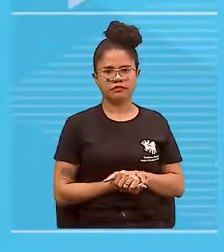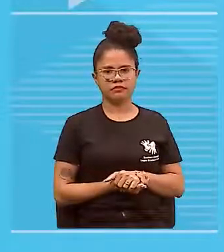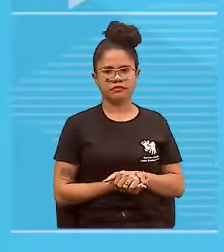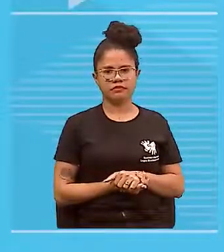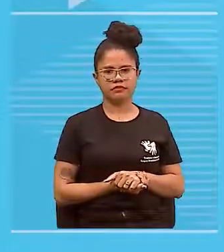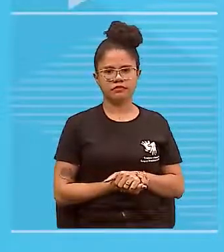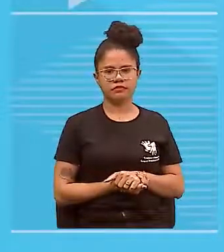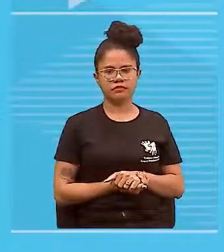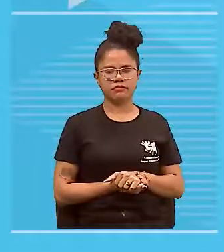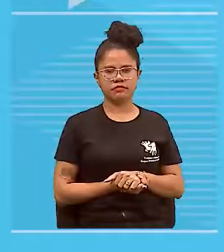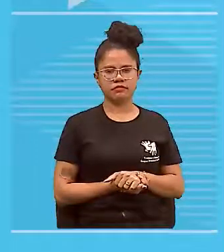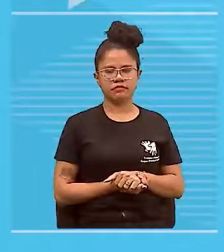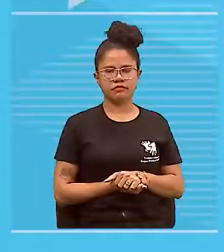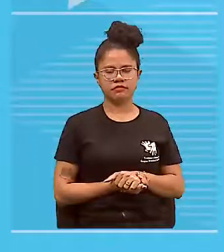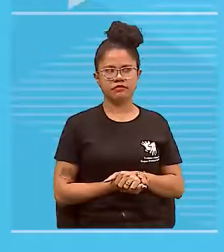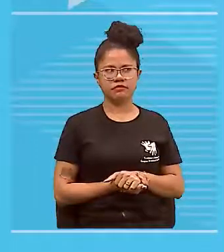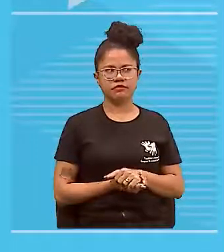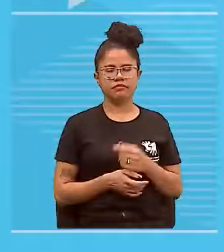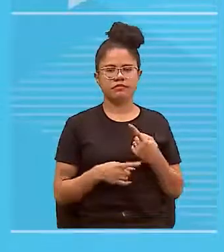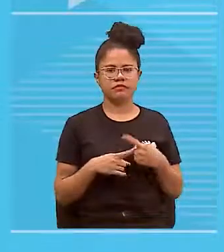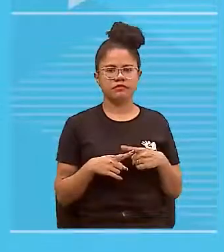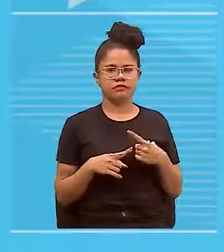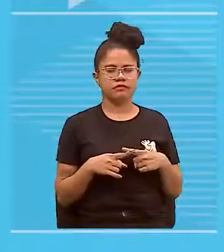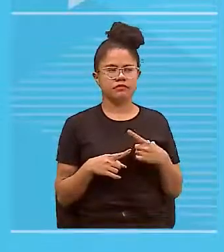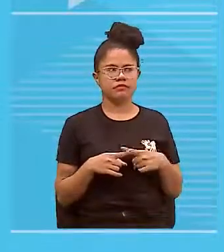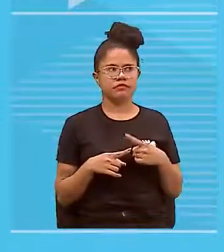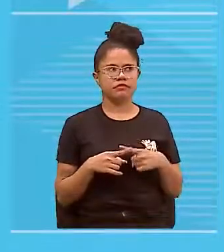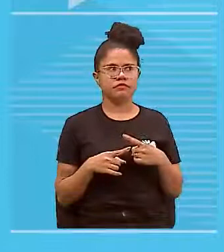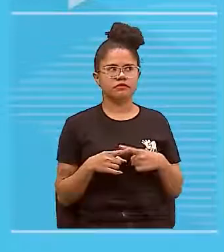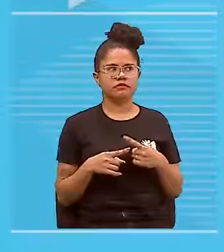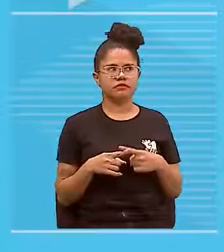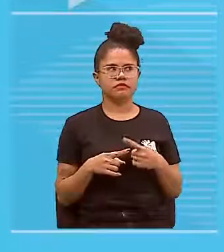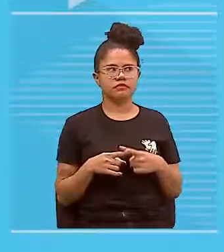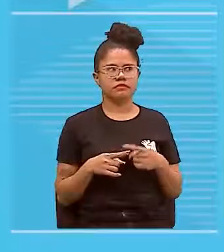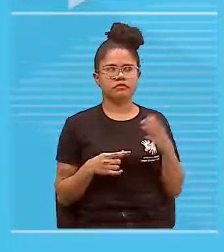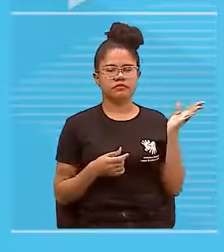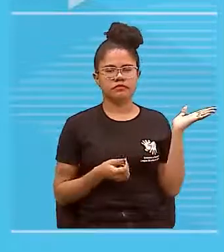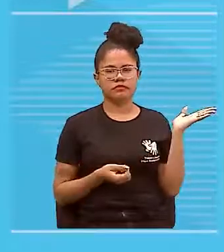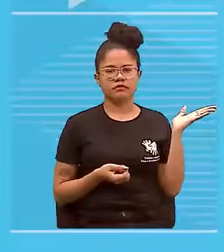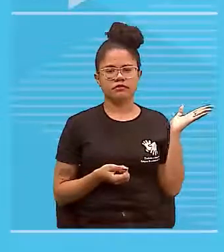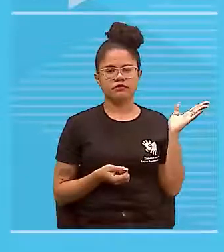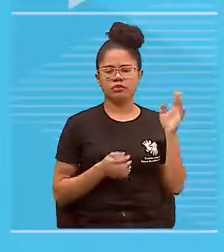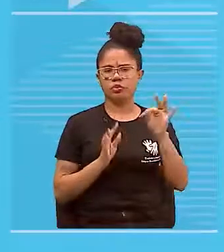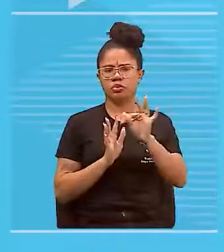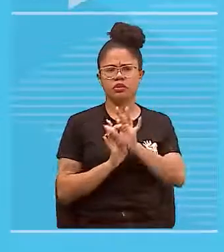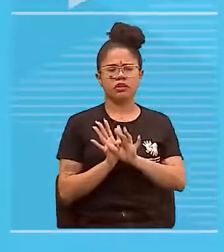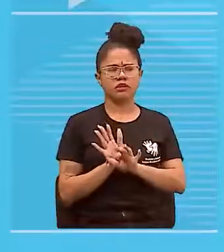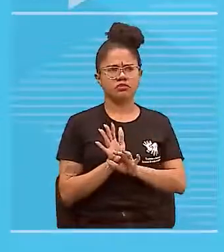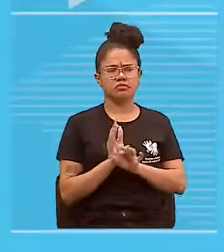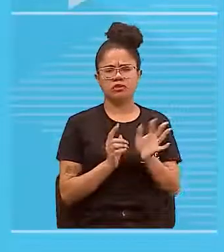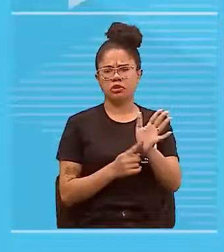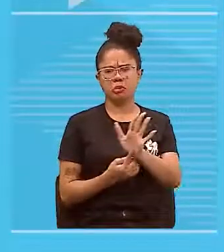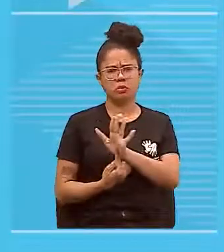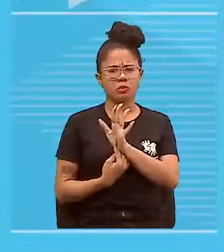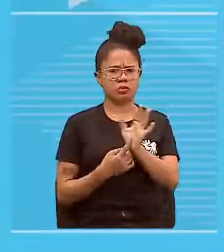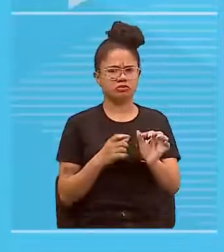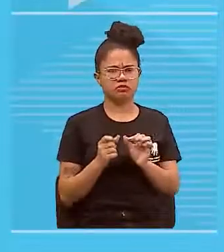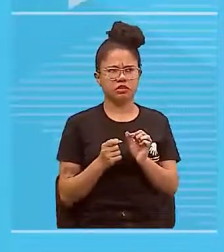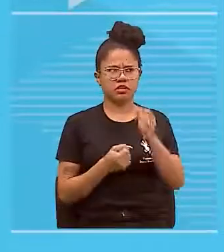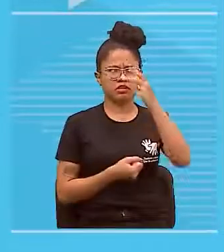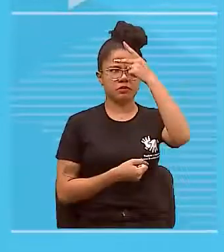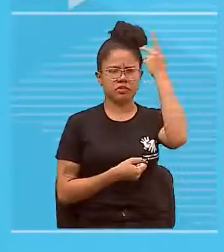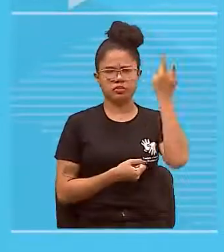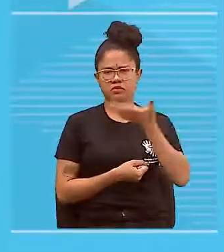porque nada diz aí que mostra que as pessoas inteligentes não gostam de tecnologia as